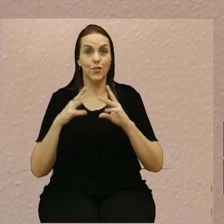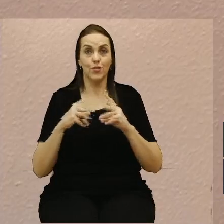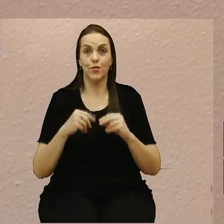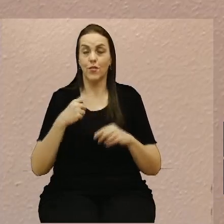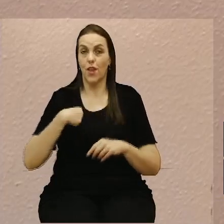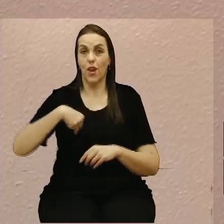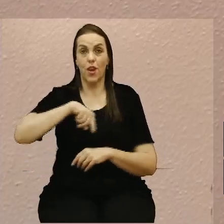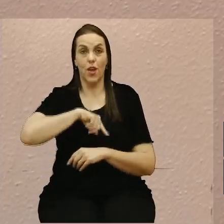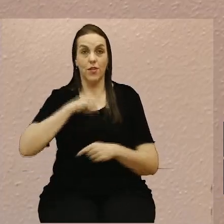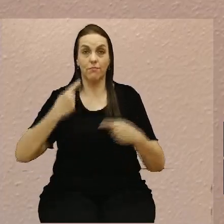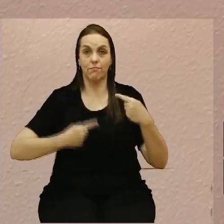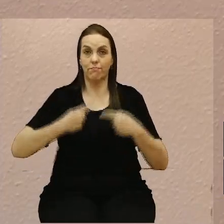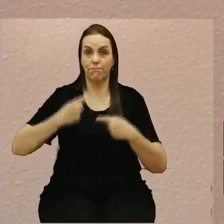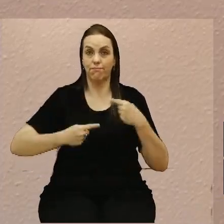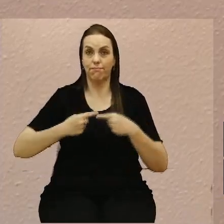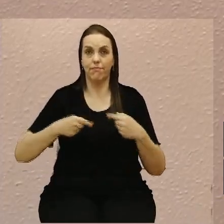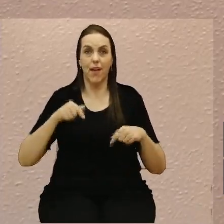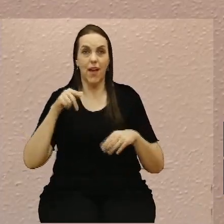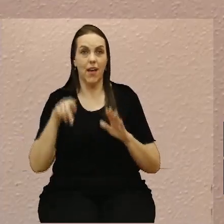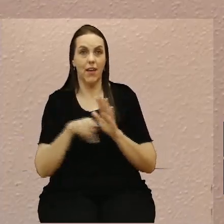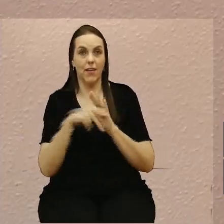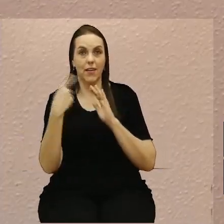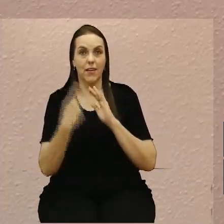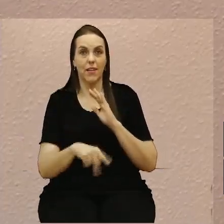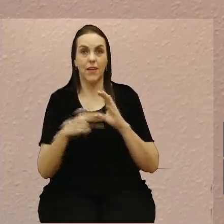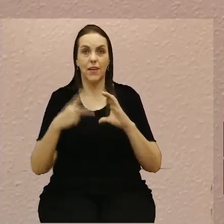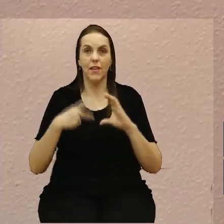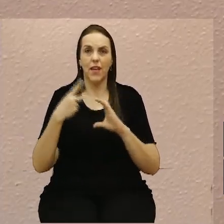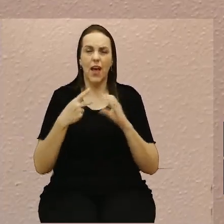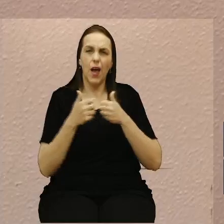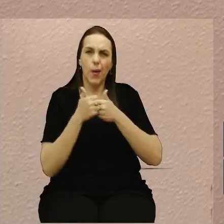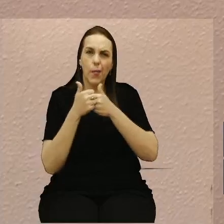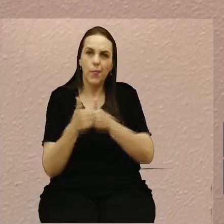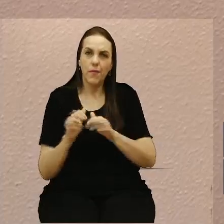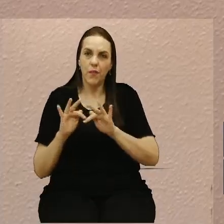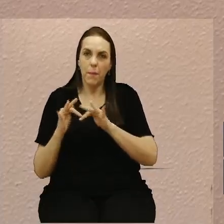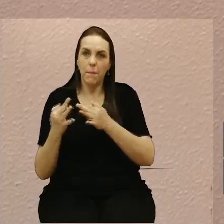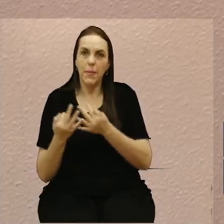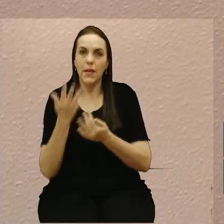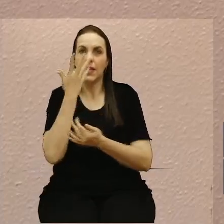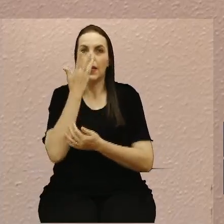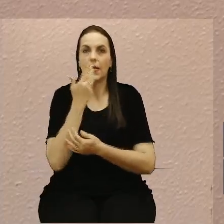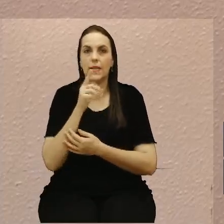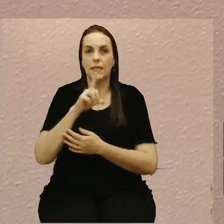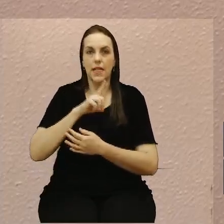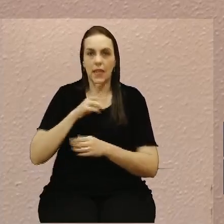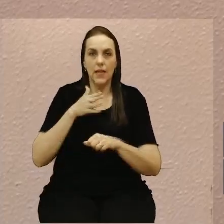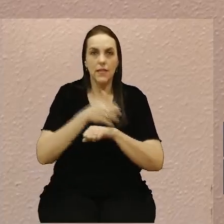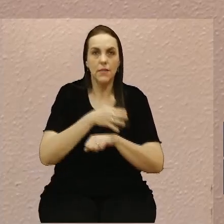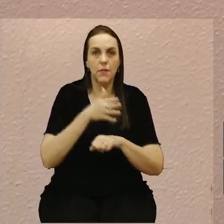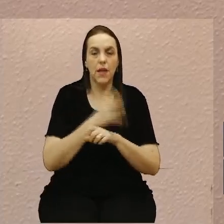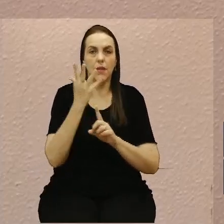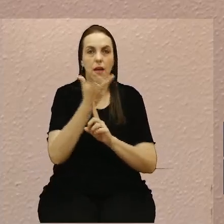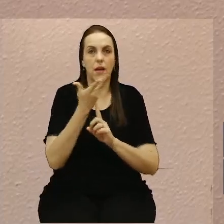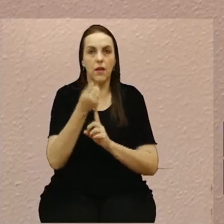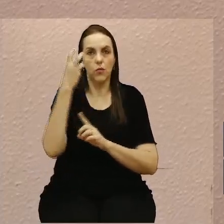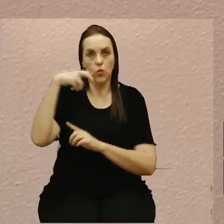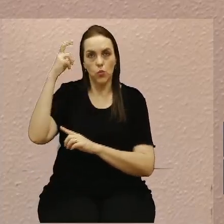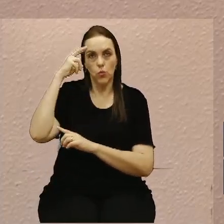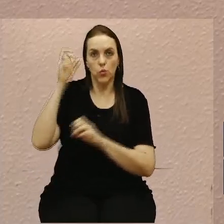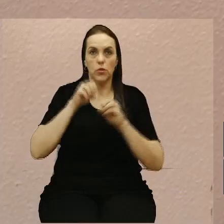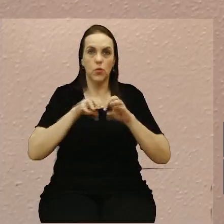debate nessa casa que é importante, né? Acompanha as famílias, as crianças têm acesso à arte, à cultura, à educação,